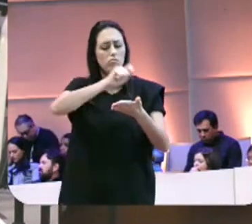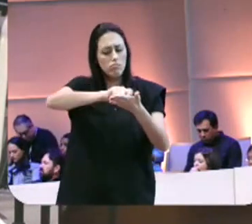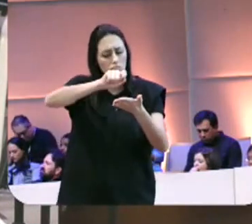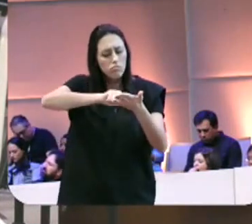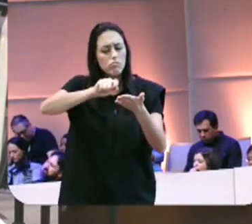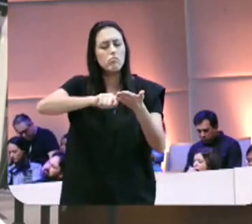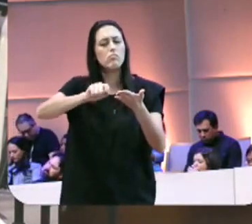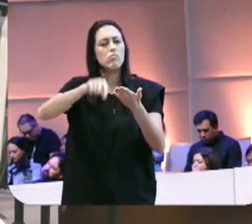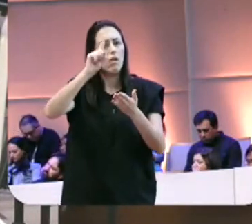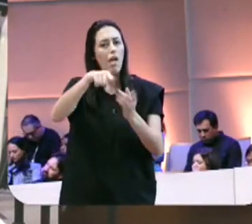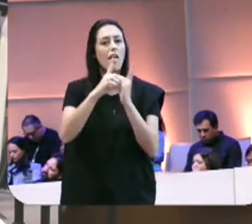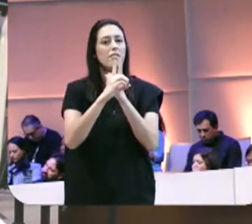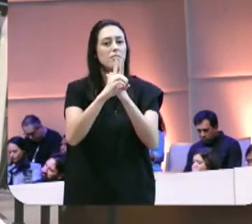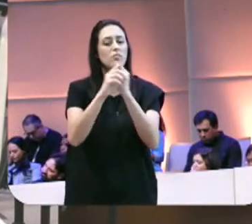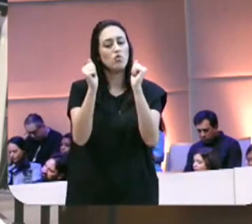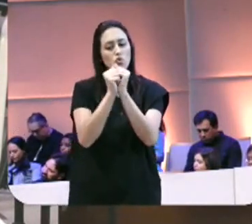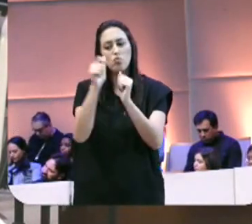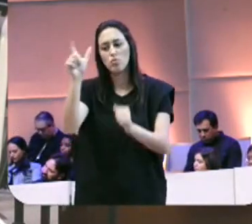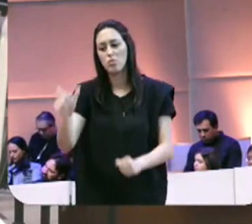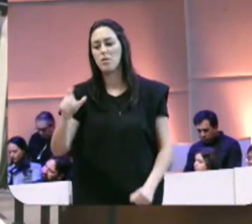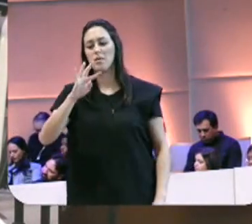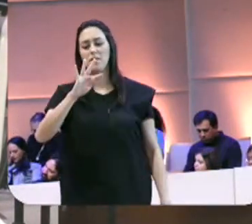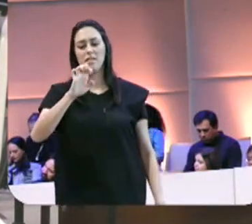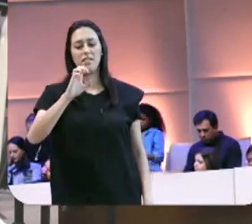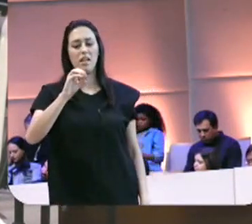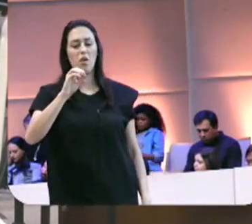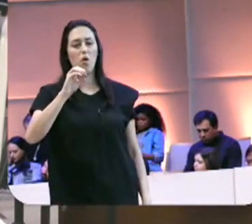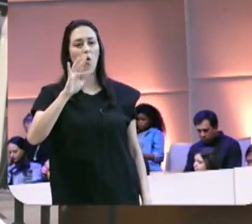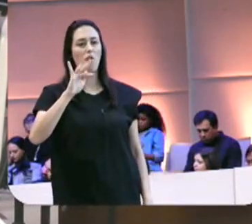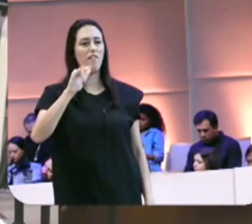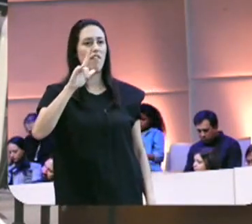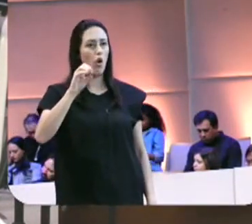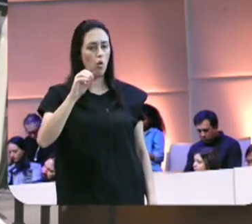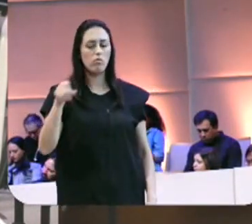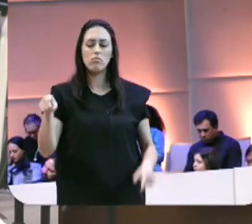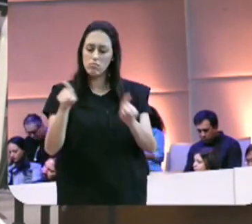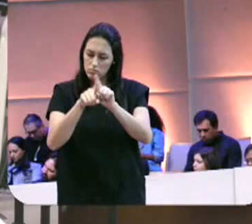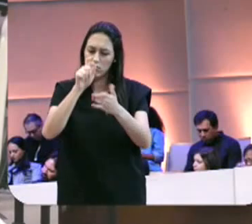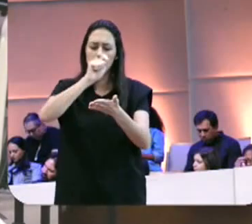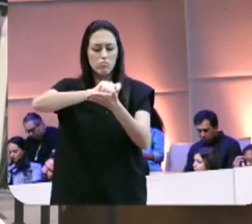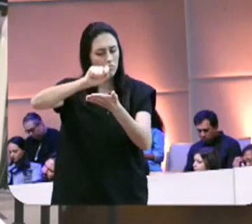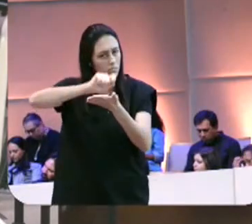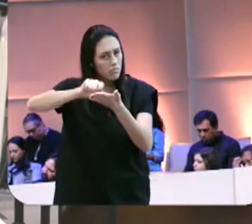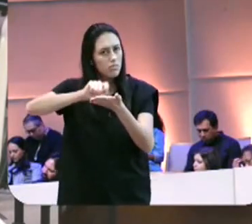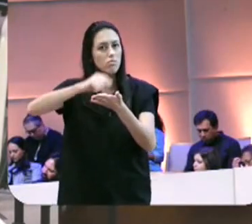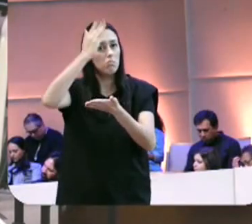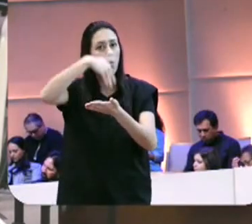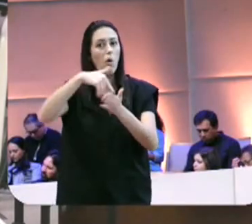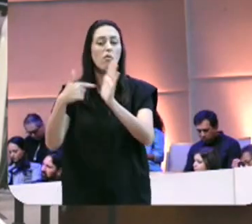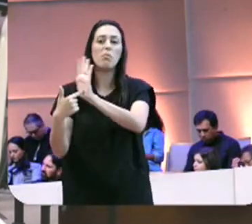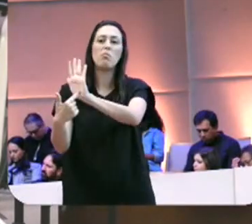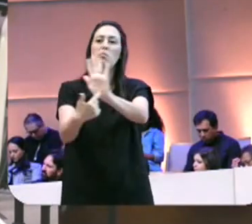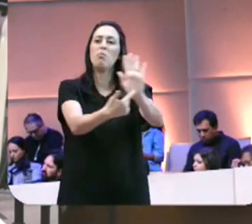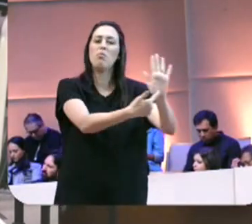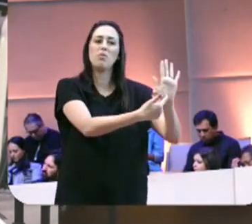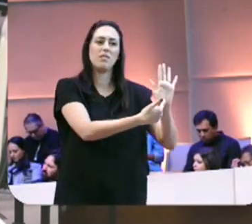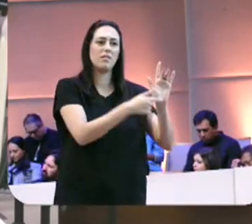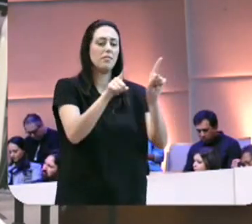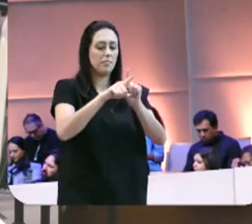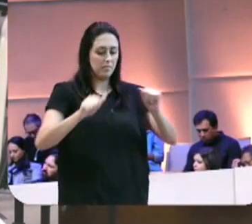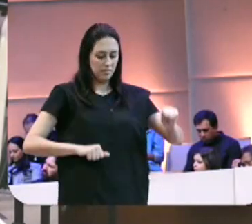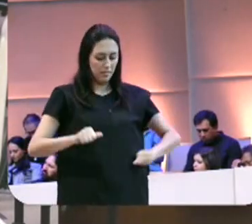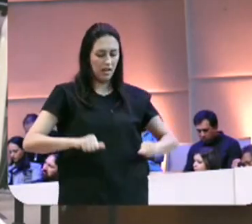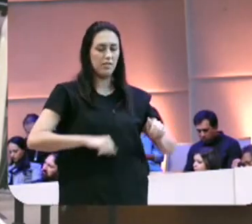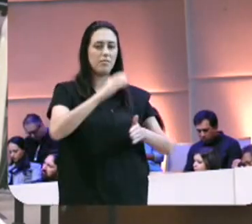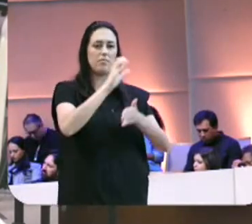estava fazendo com Teófilo. O livro de Atos também é escrito por Lucas. E ele termina o seu livro, em Atos